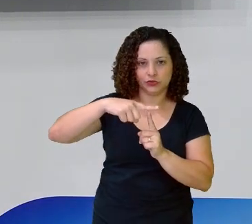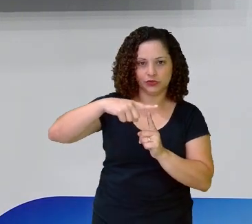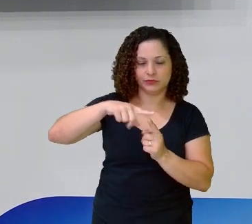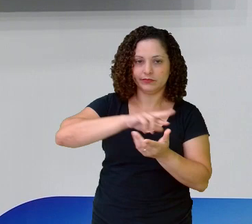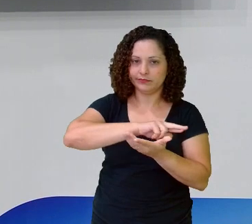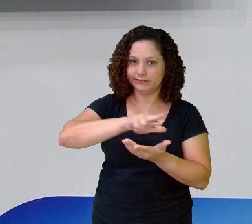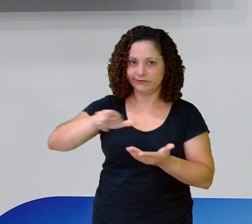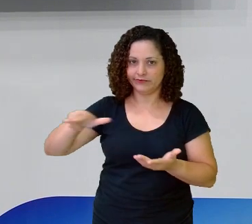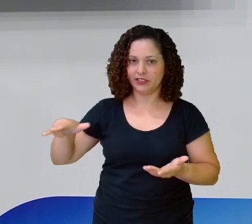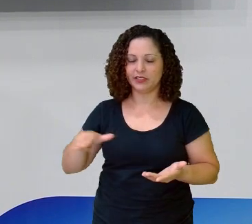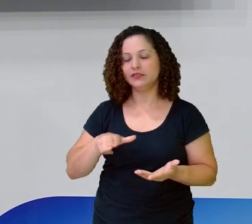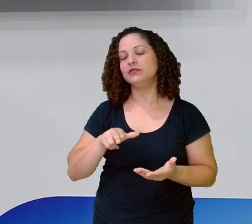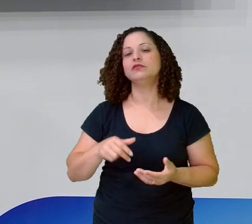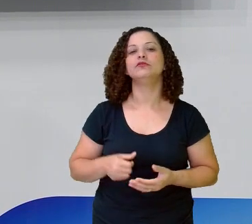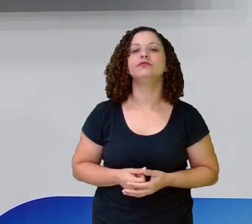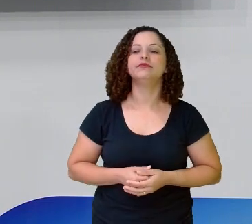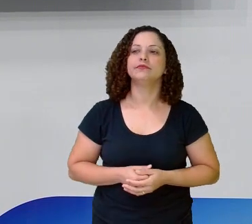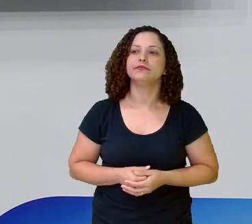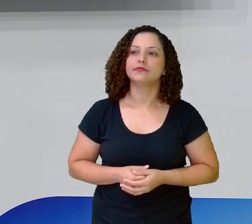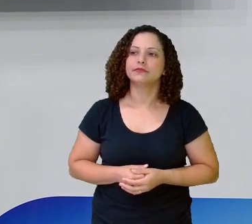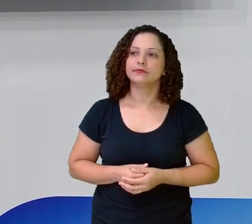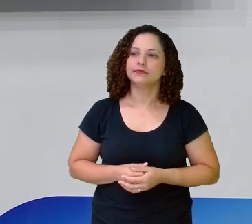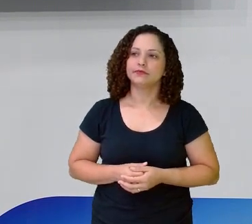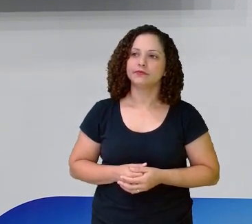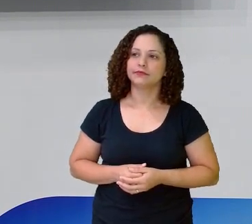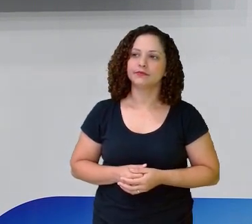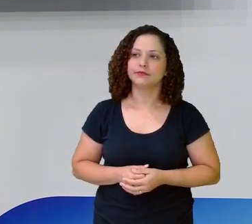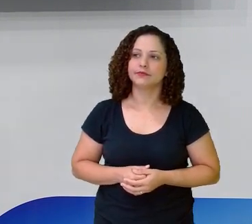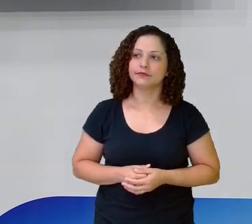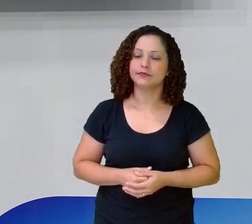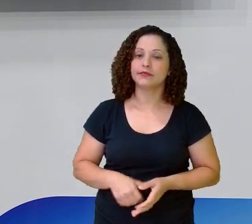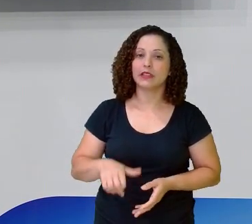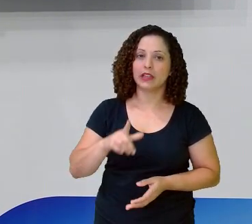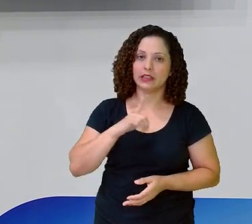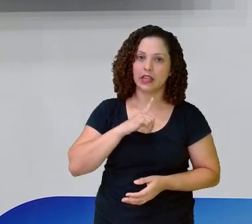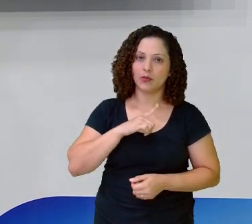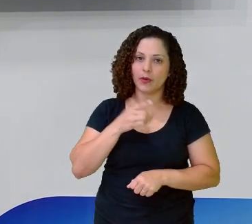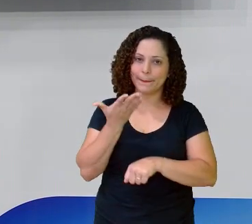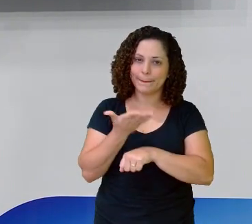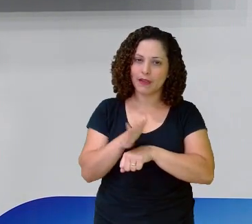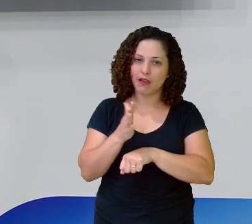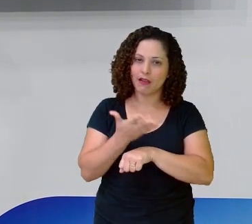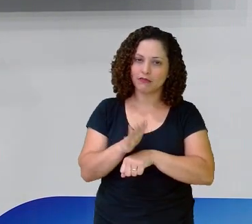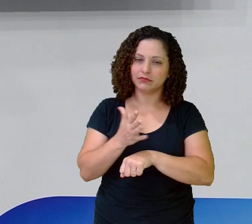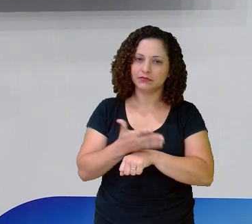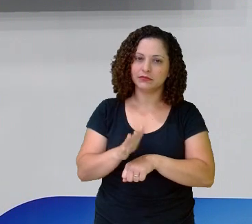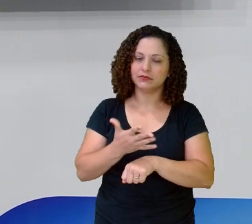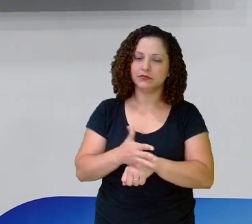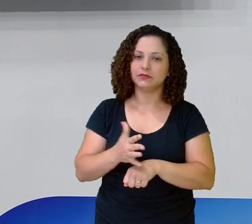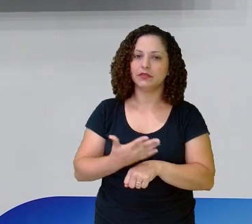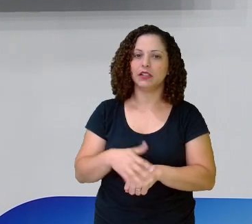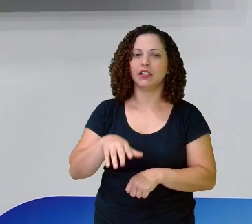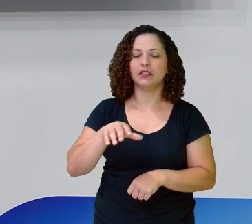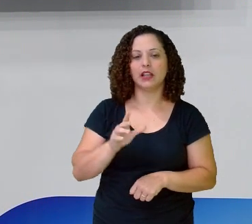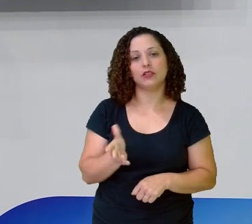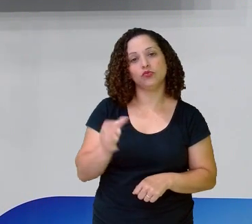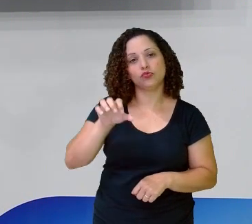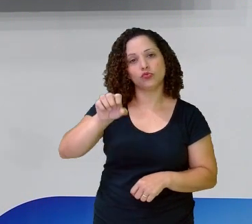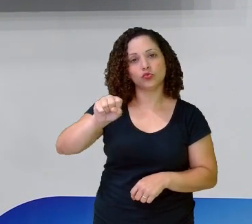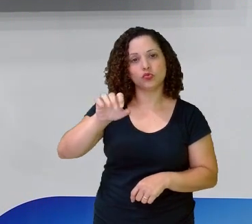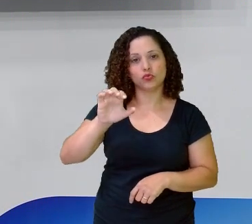poliedros. Tranquilo? Vamos seguir. Eu tenho uma representação prática, né, desses sólidos geométricos, como eu